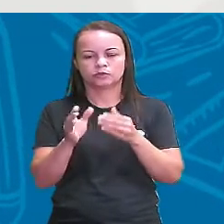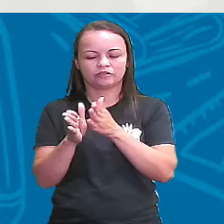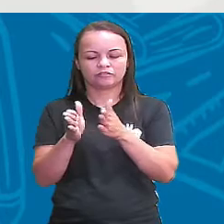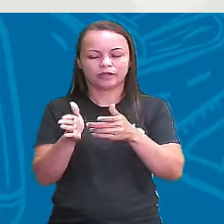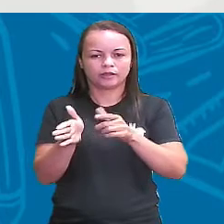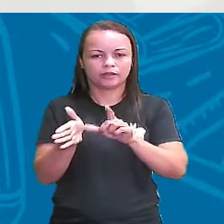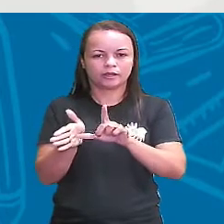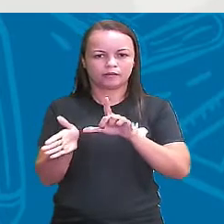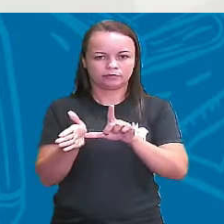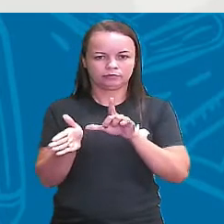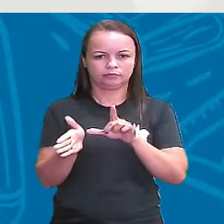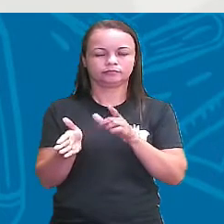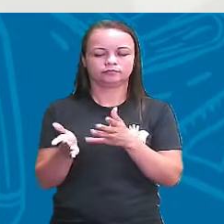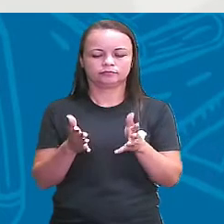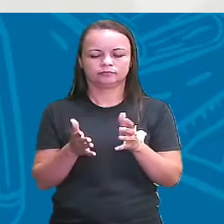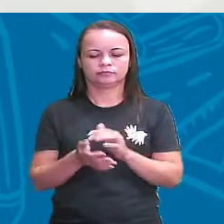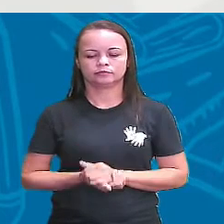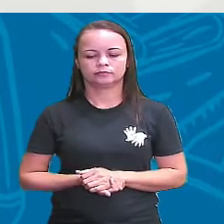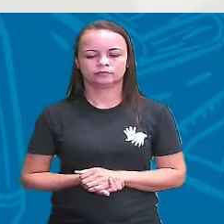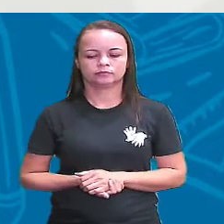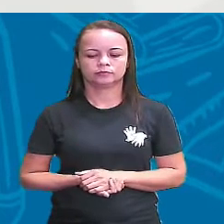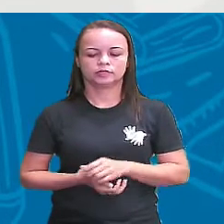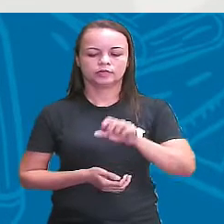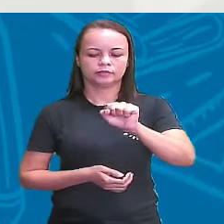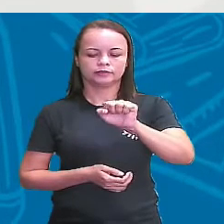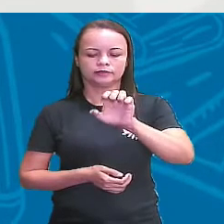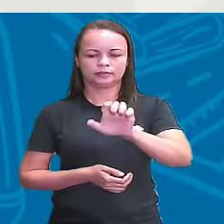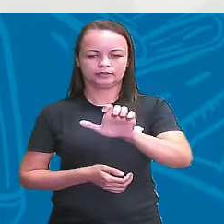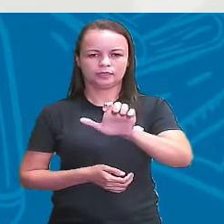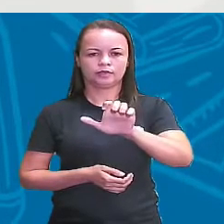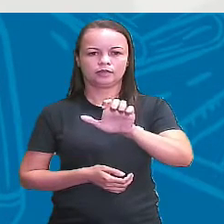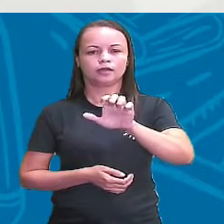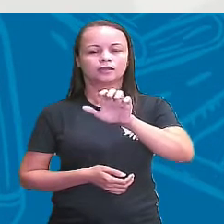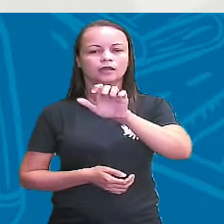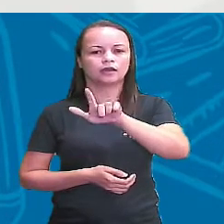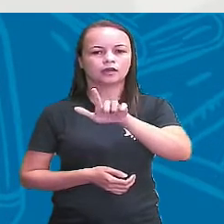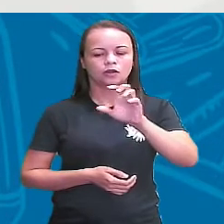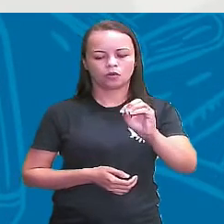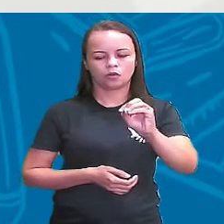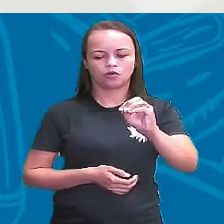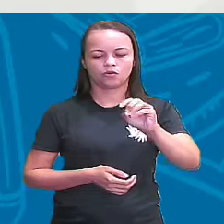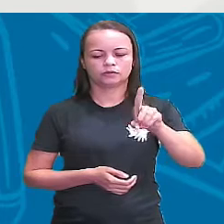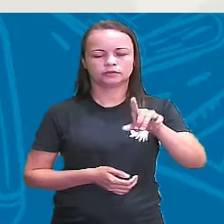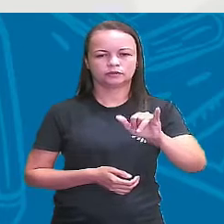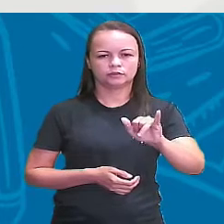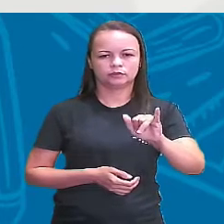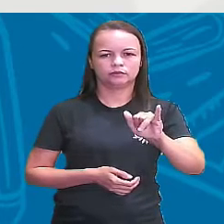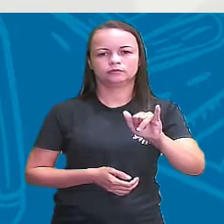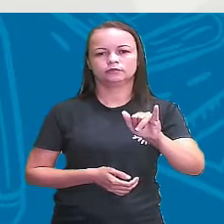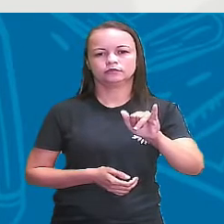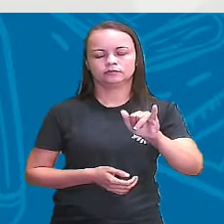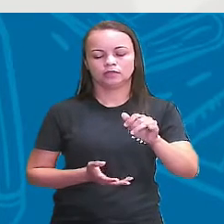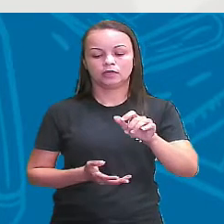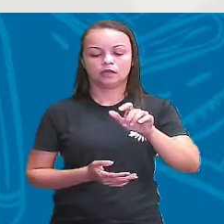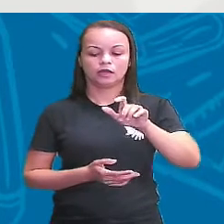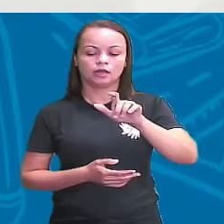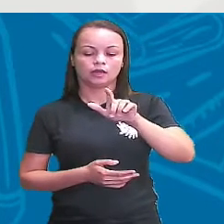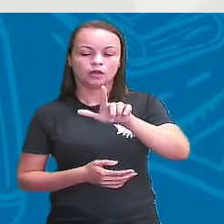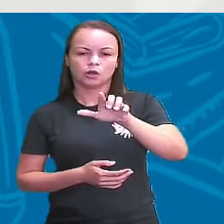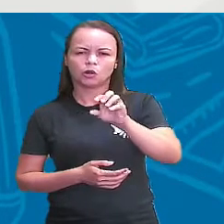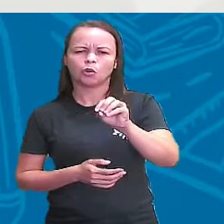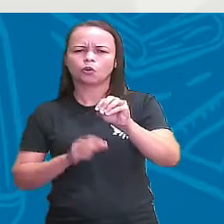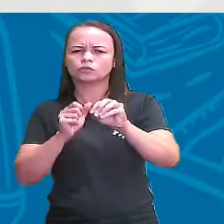frente. Se, lo, di. Lo significa aí, lo está no lugar de quem